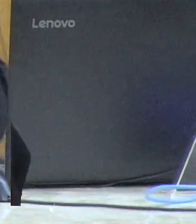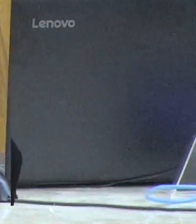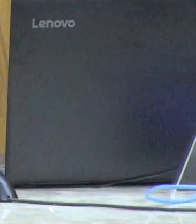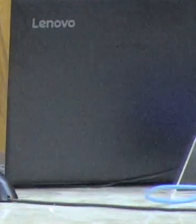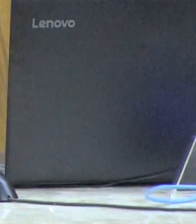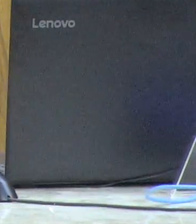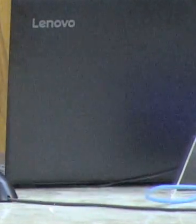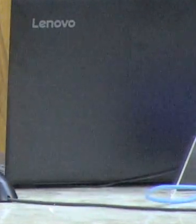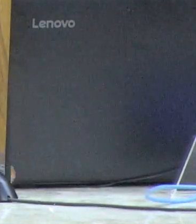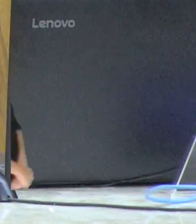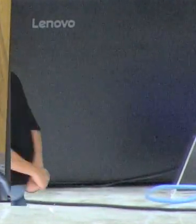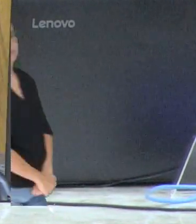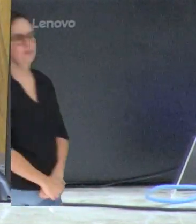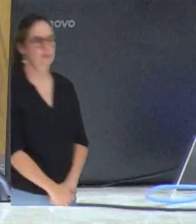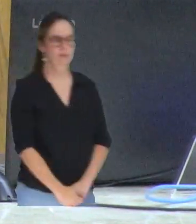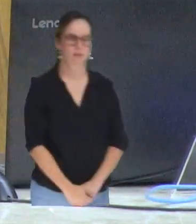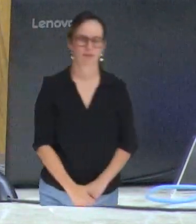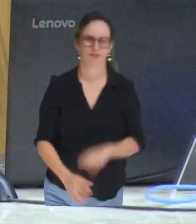do projeto de lei